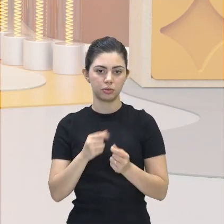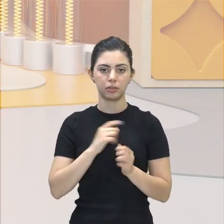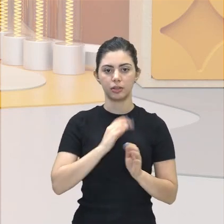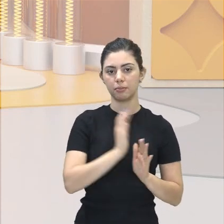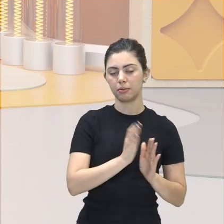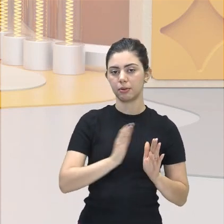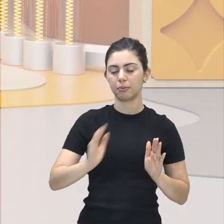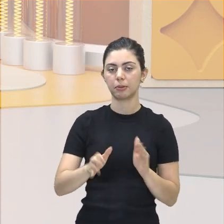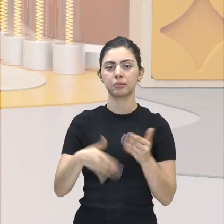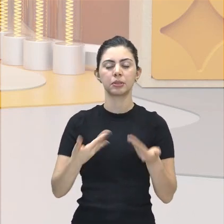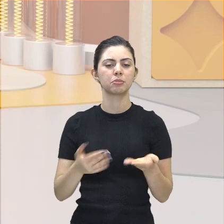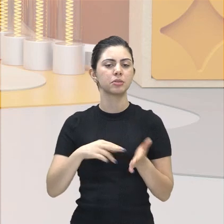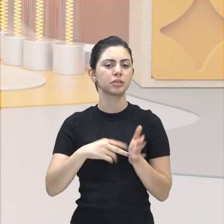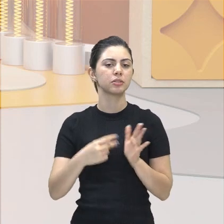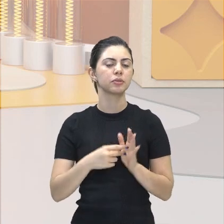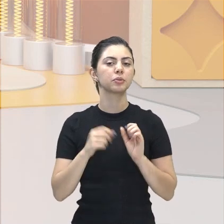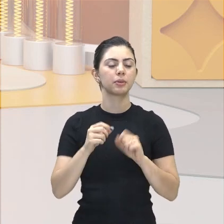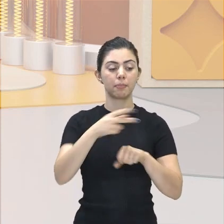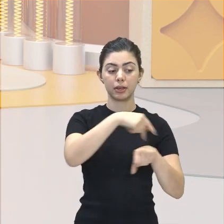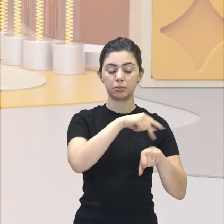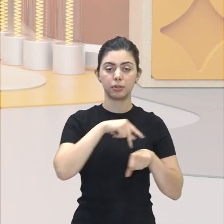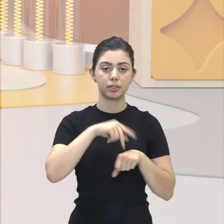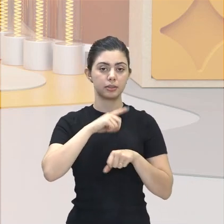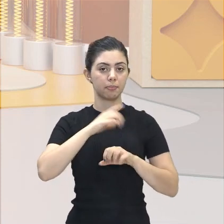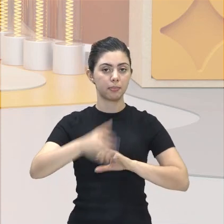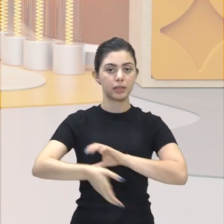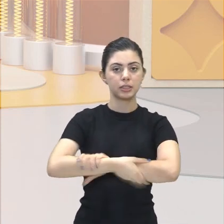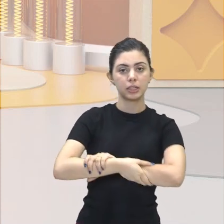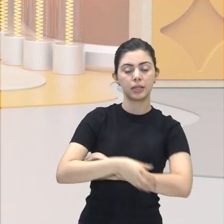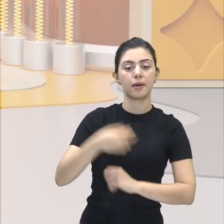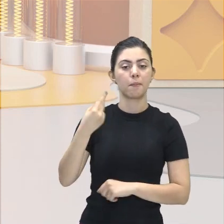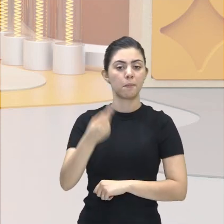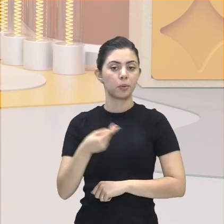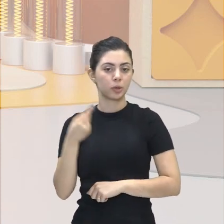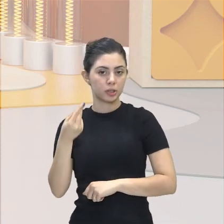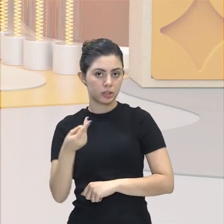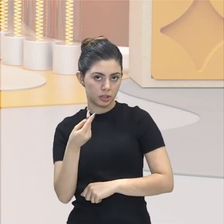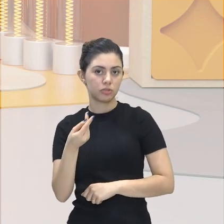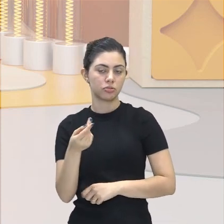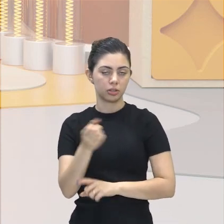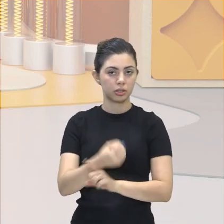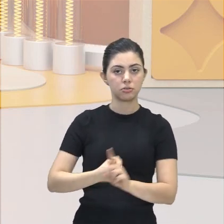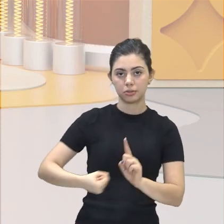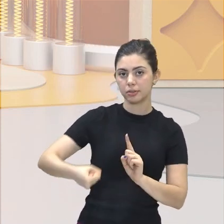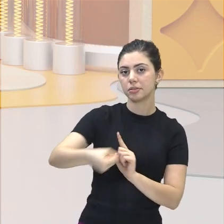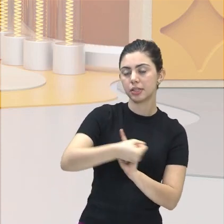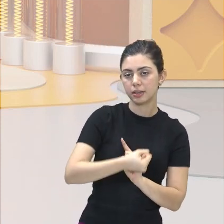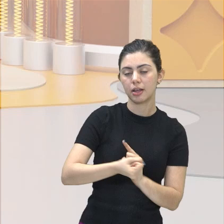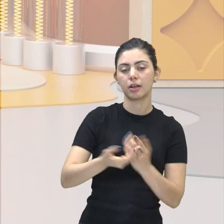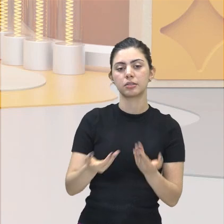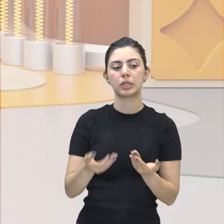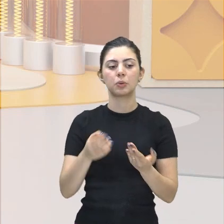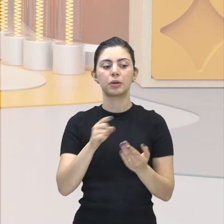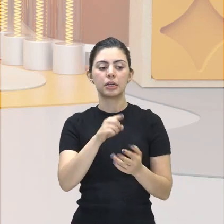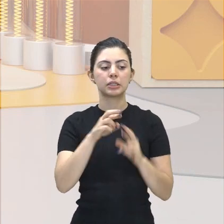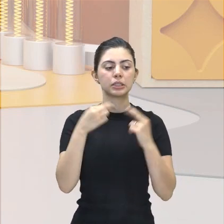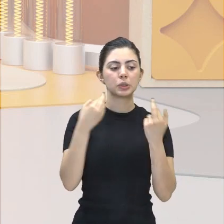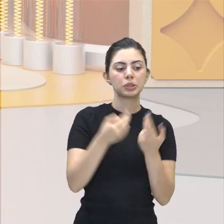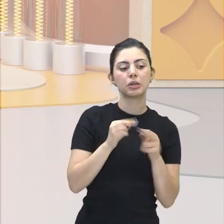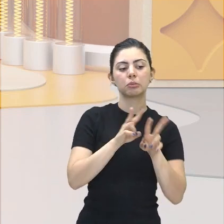países adotam parcerias, né, políticas, parcerias no sentido social, eles conversam sobre